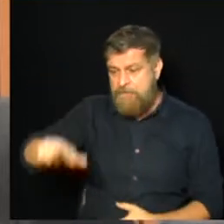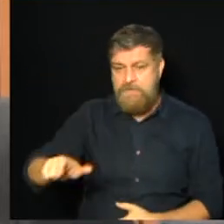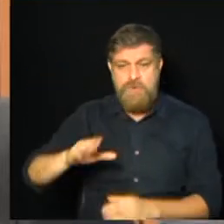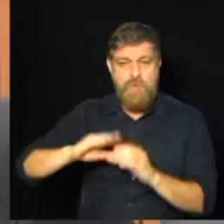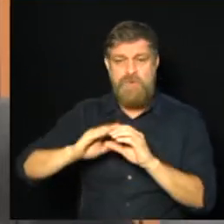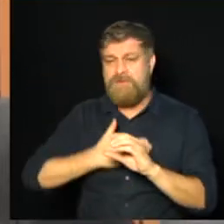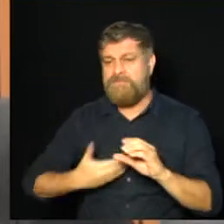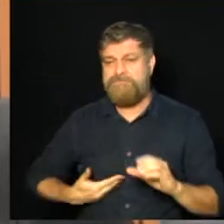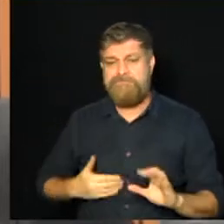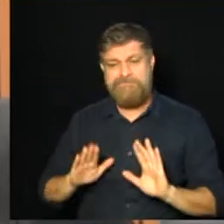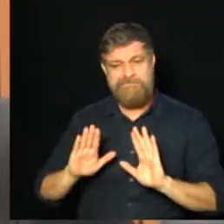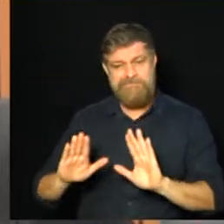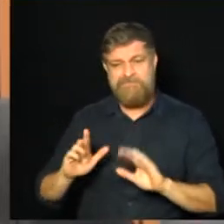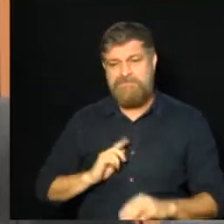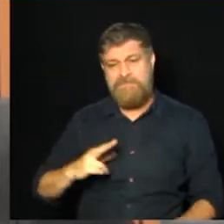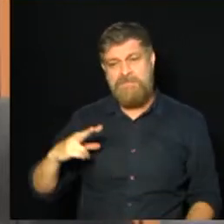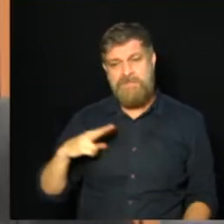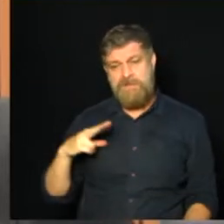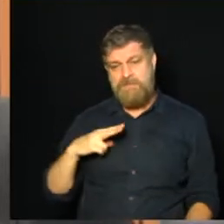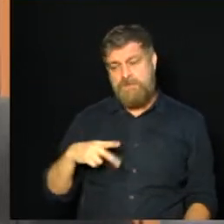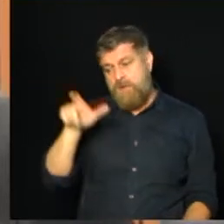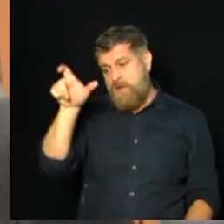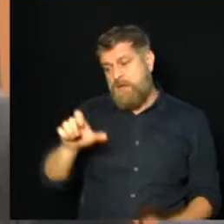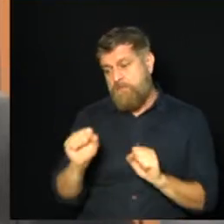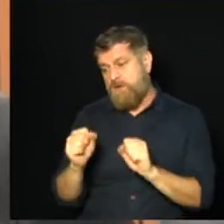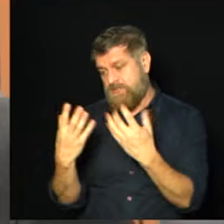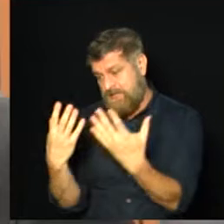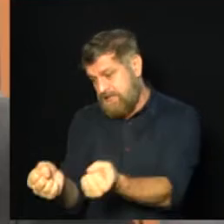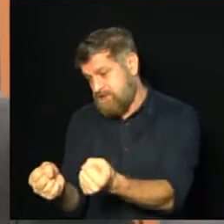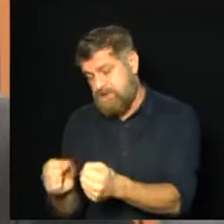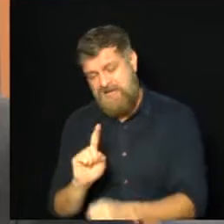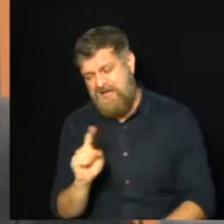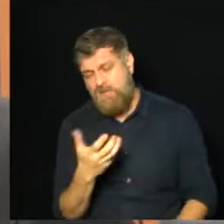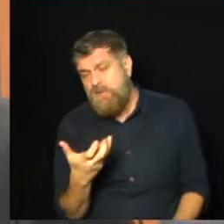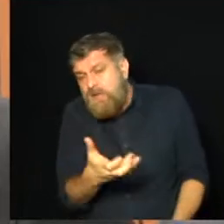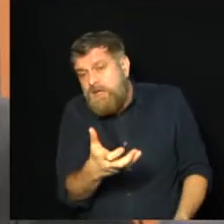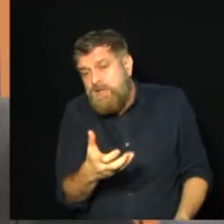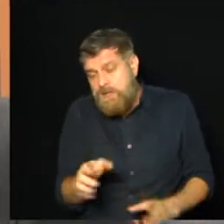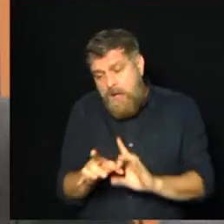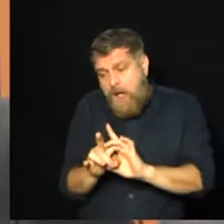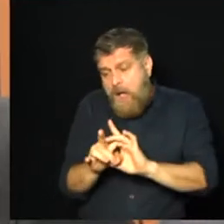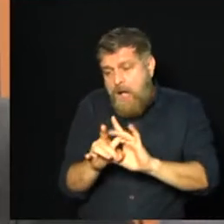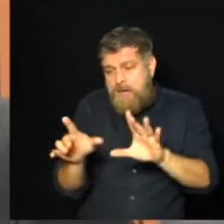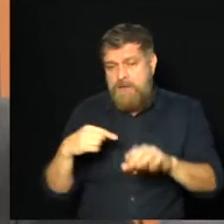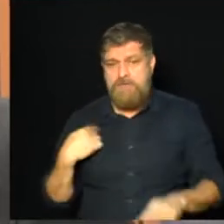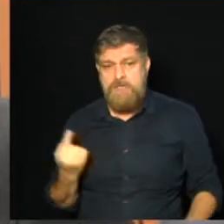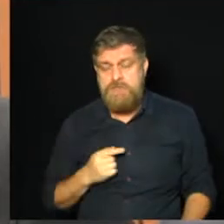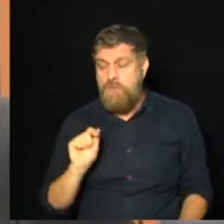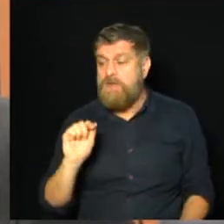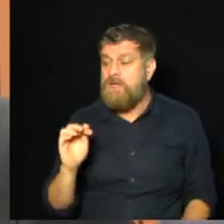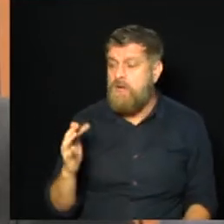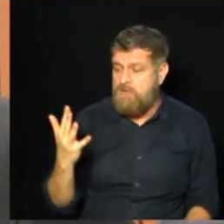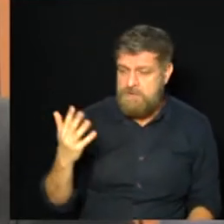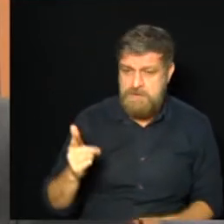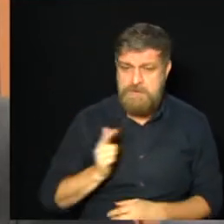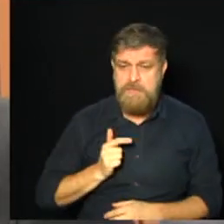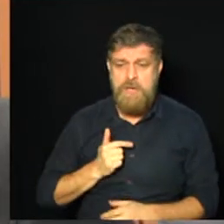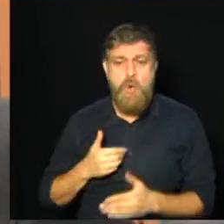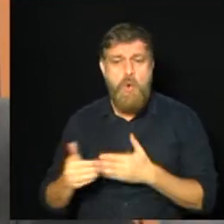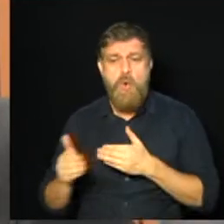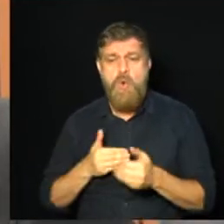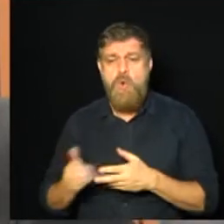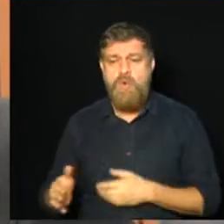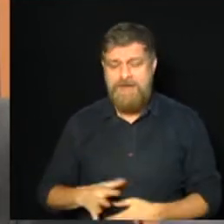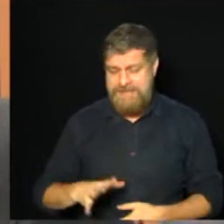uma possibilidade pessoal ele aceitar ou não. E nós temos a seguinte situação. Qualquer cidade grande